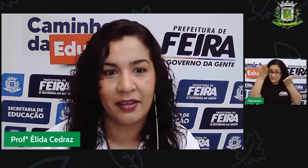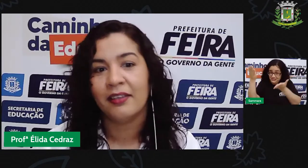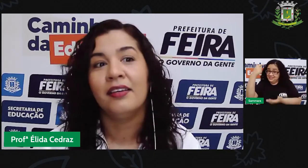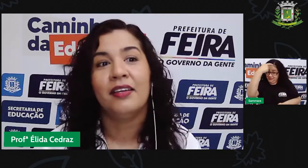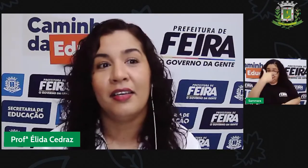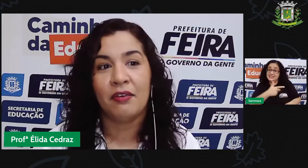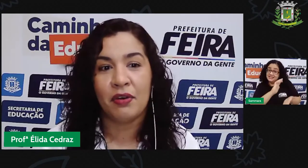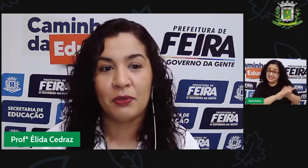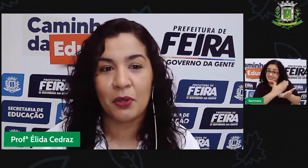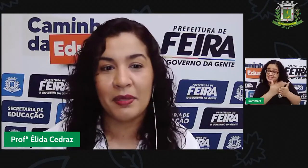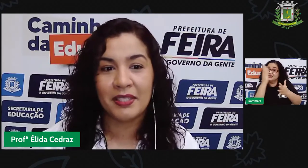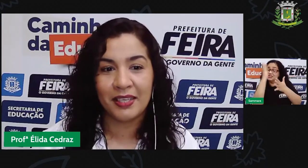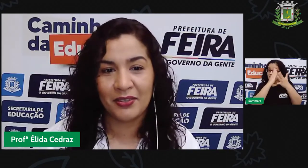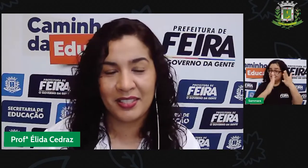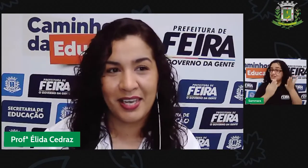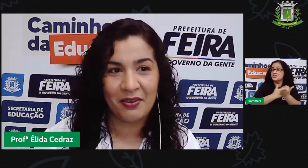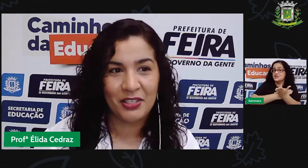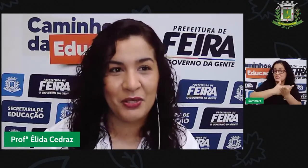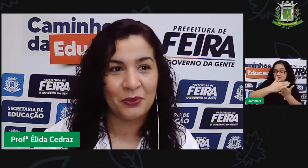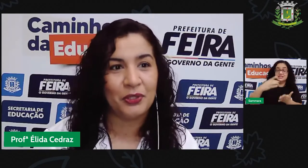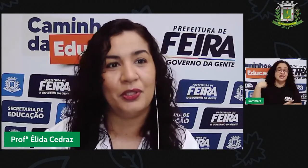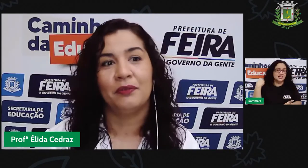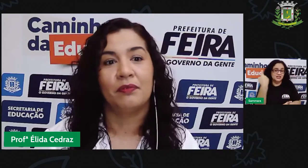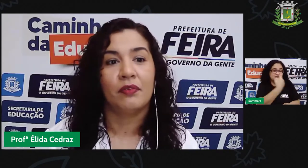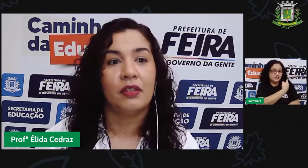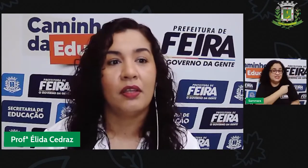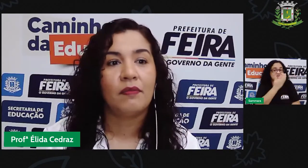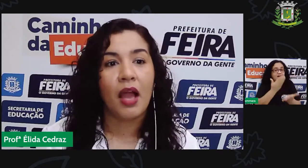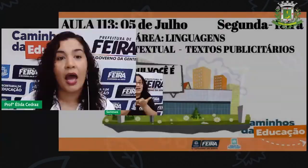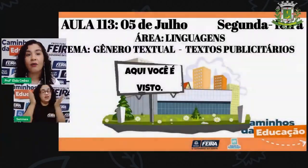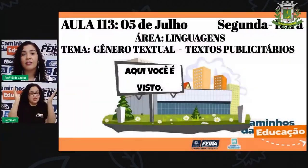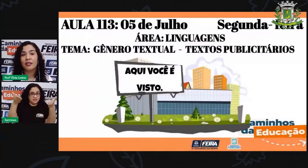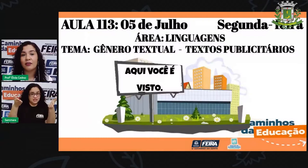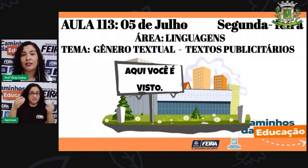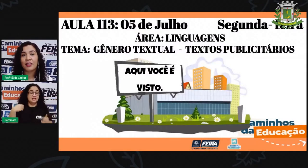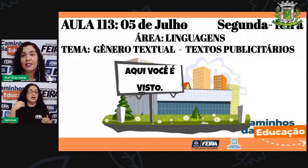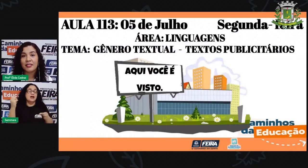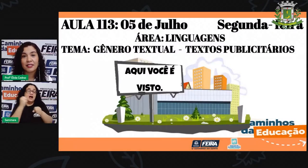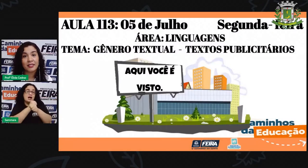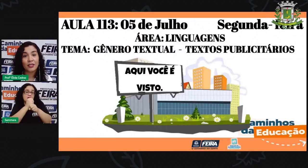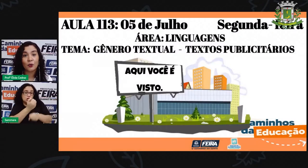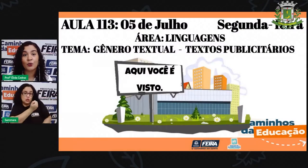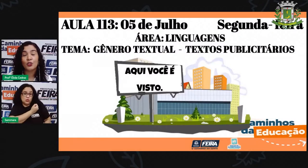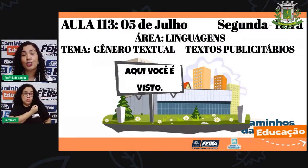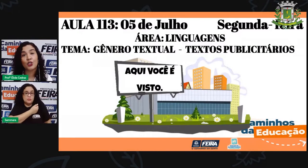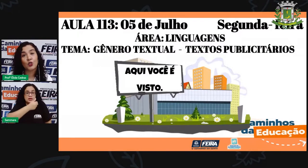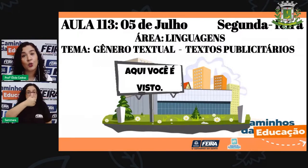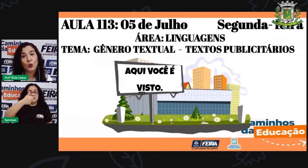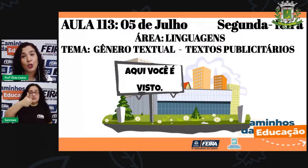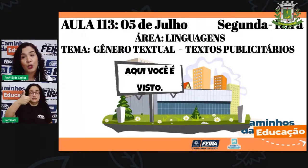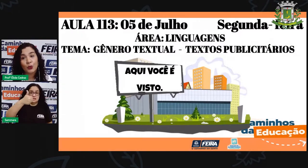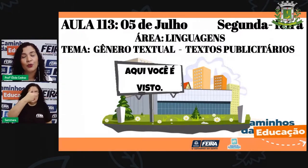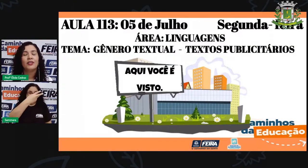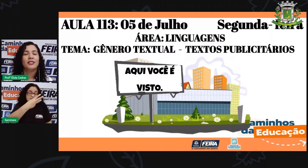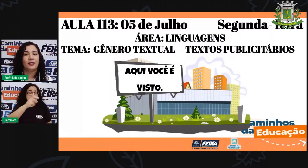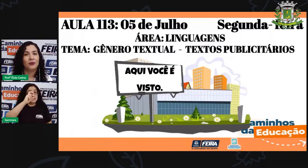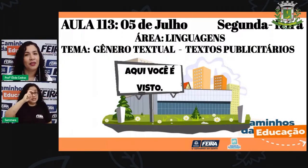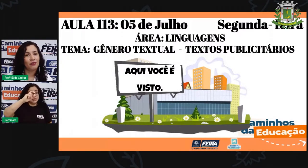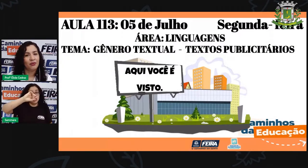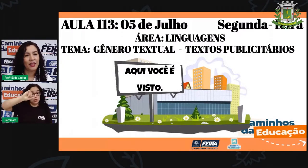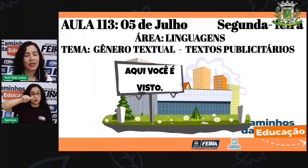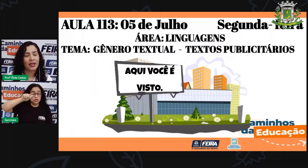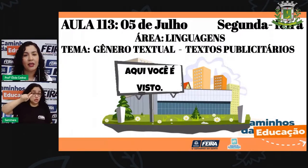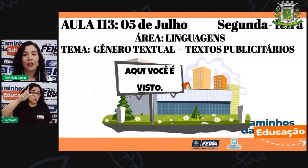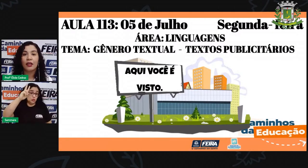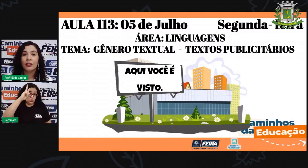Samara e vamos começar a nossa aula de hoje. Aos 113, 5 de junho, segunda